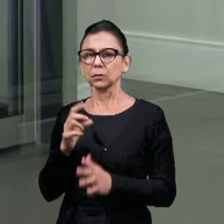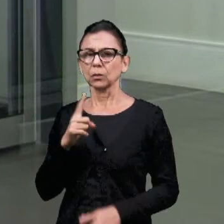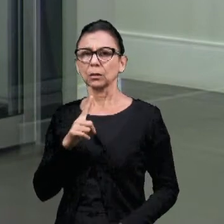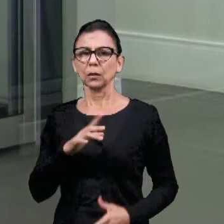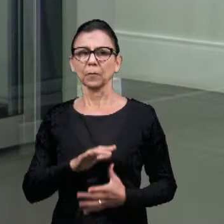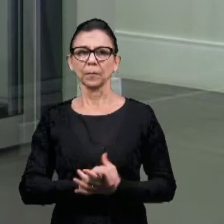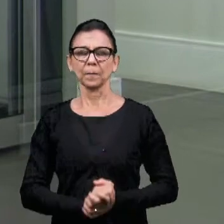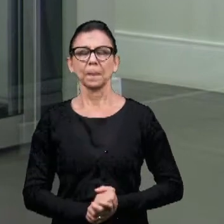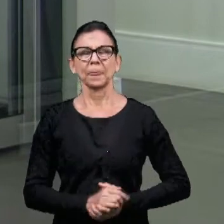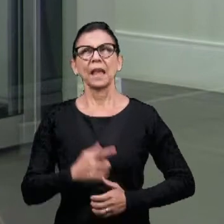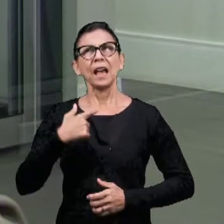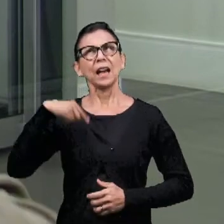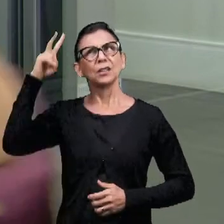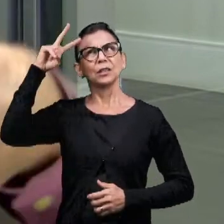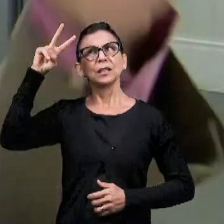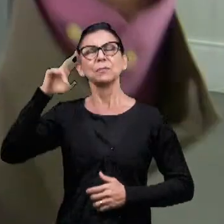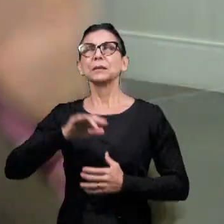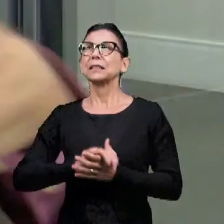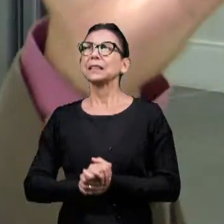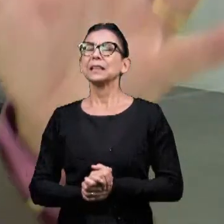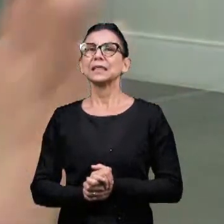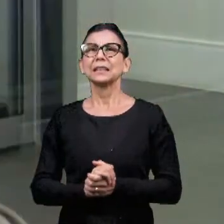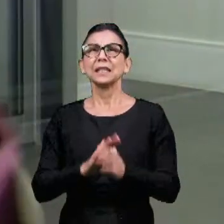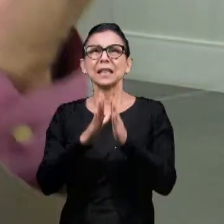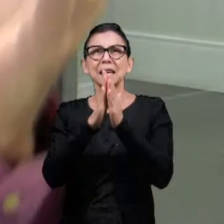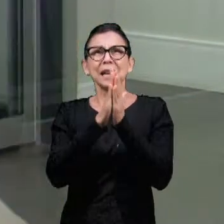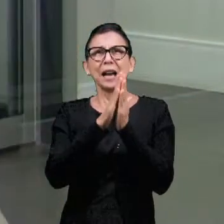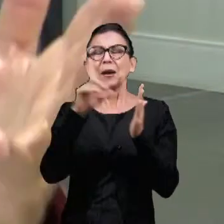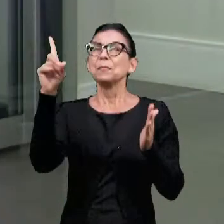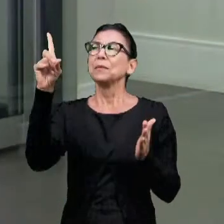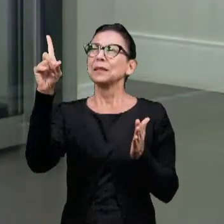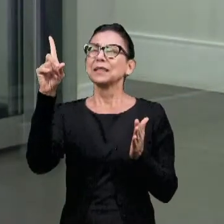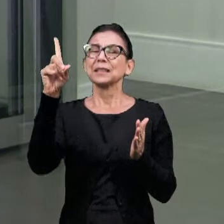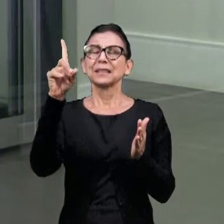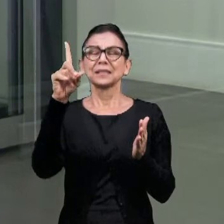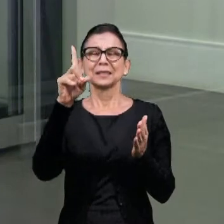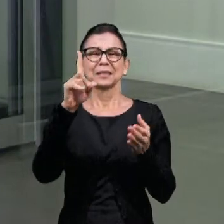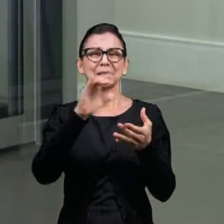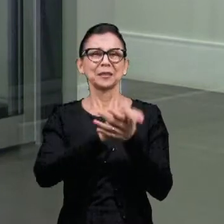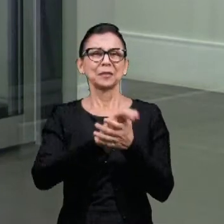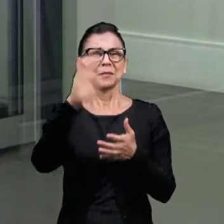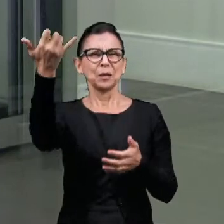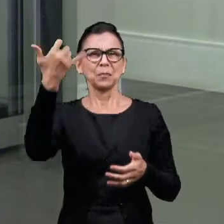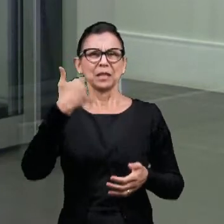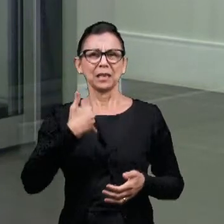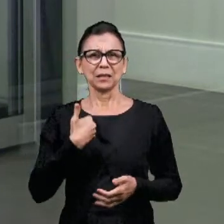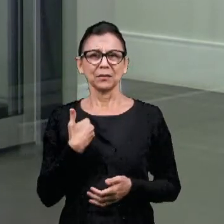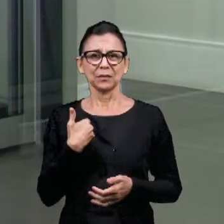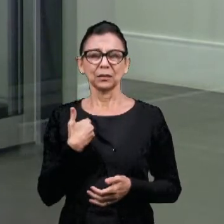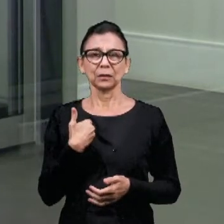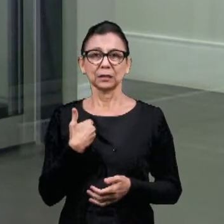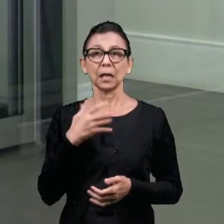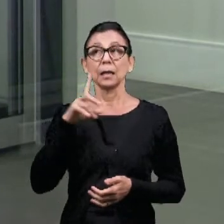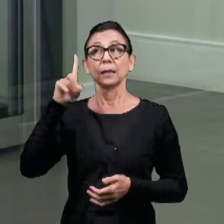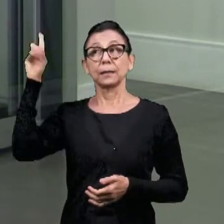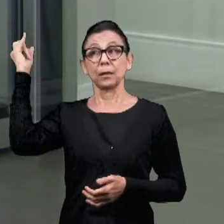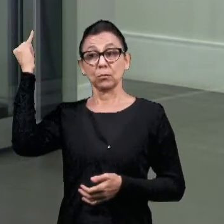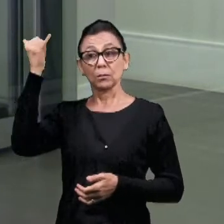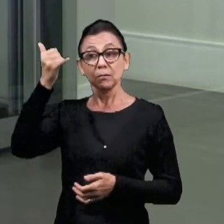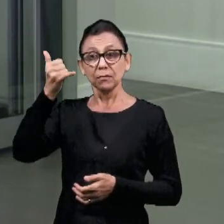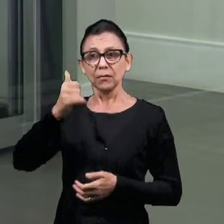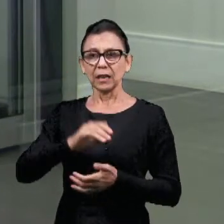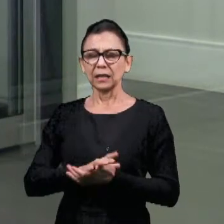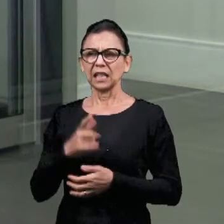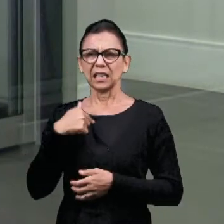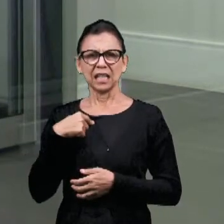Deus fala na palavra. Que fala o quê? A palavra toda é de Deus. Qualquer lugar não tem negócio de fala na palavra. Eu fiquei pensando assim: meu